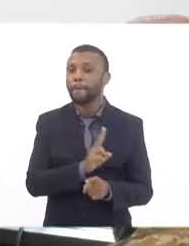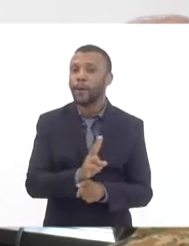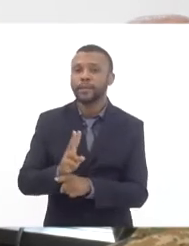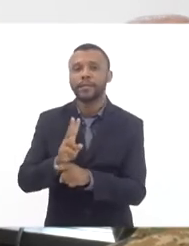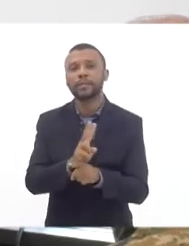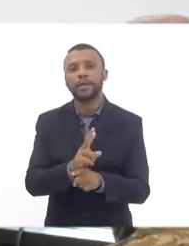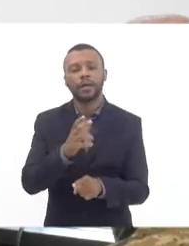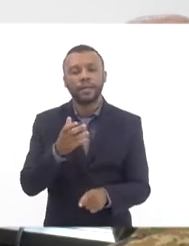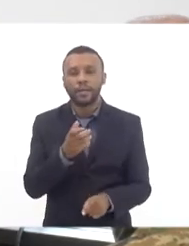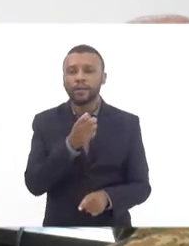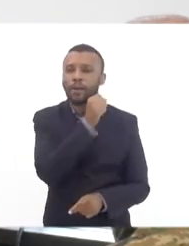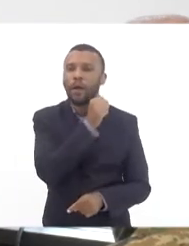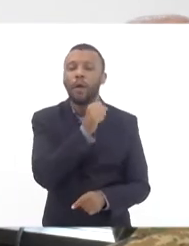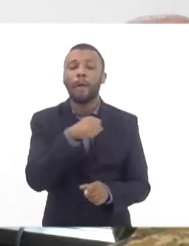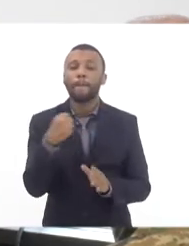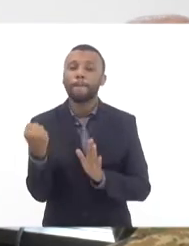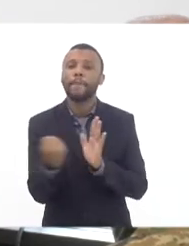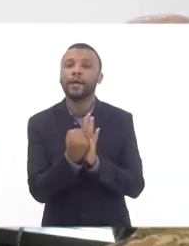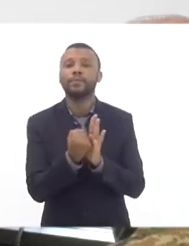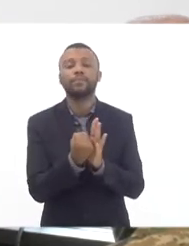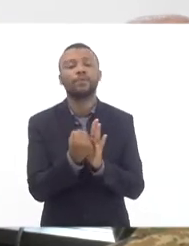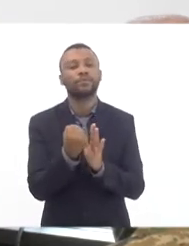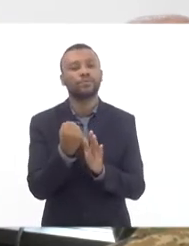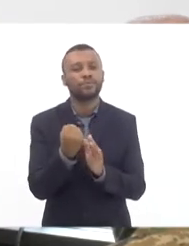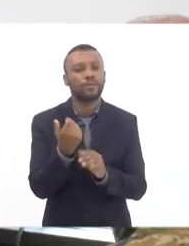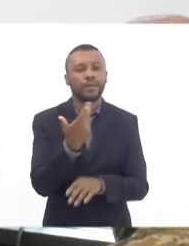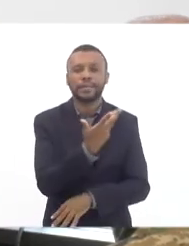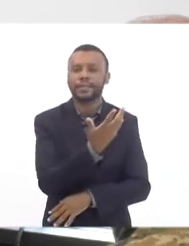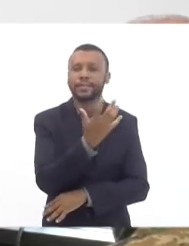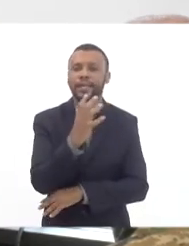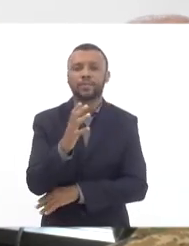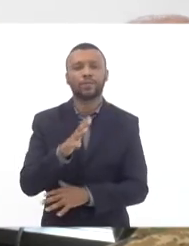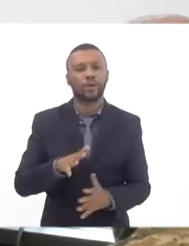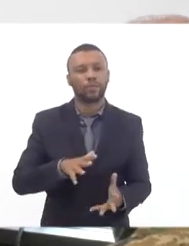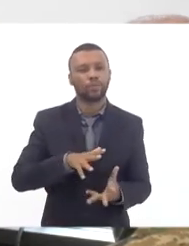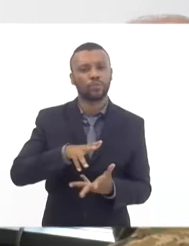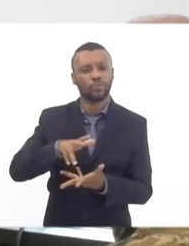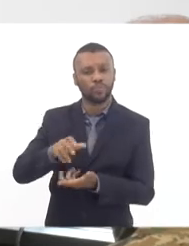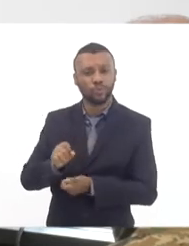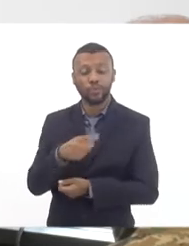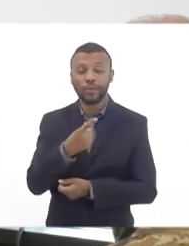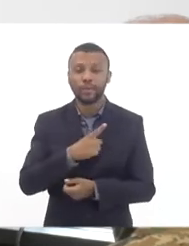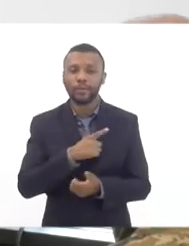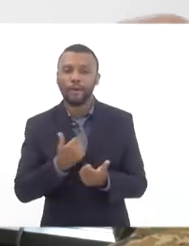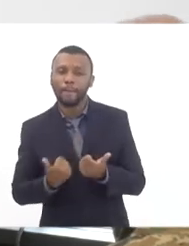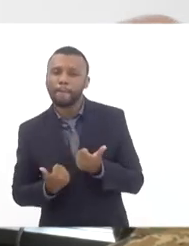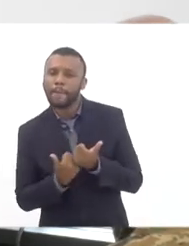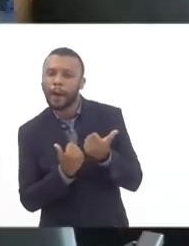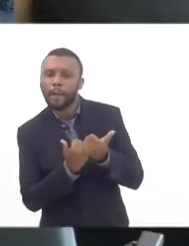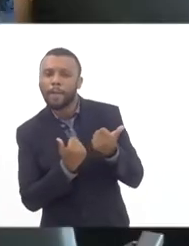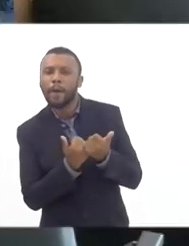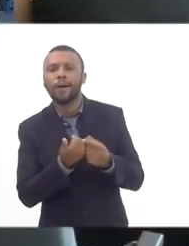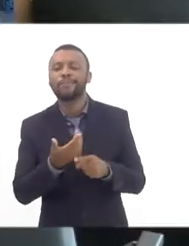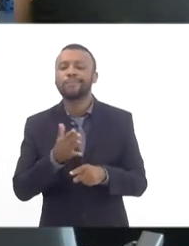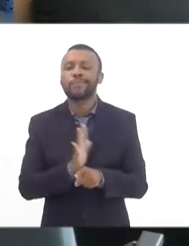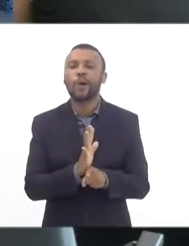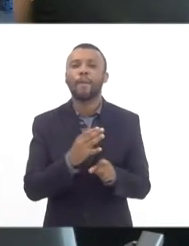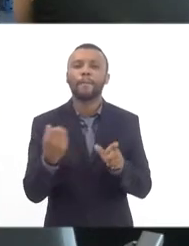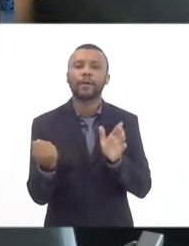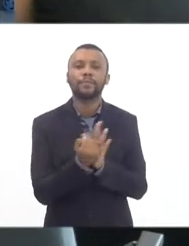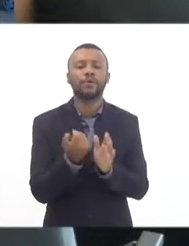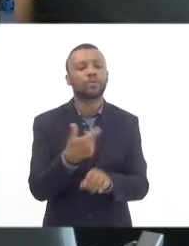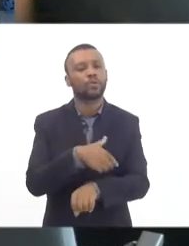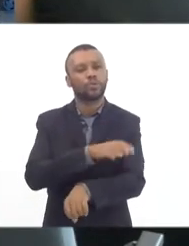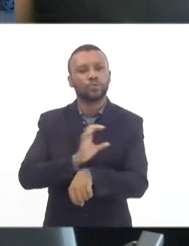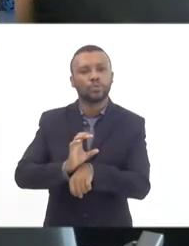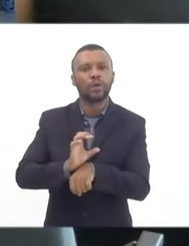patrimônio cultural e natural do mundo. Não é nada mais do que a gente está fazendo aqui. A gente está salvaguardando, a gente está fortalecendo o patrimônio cultural do